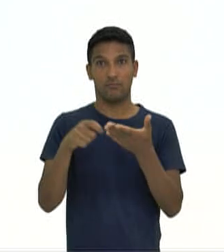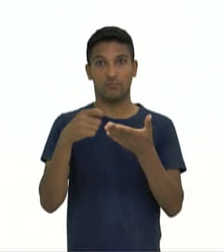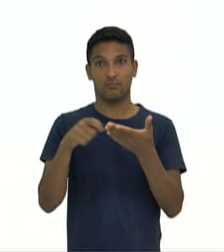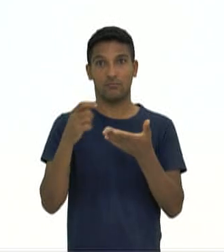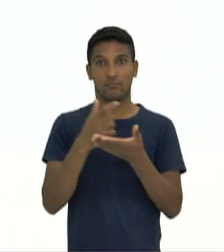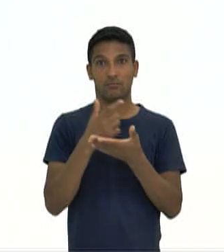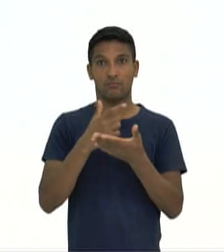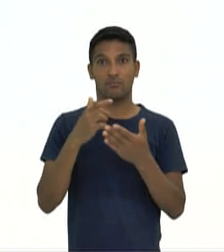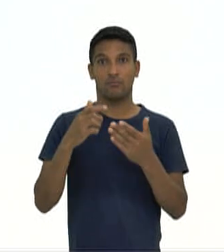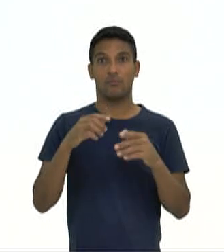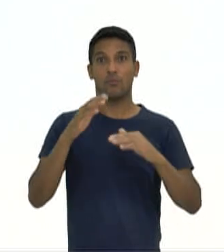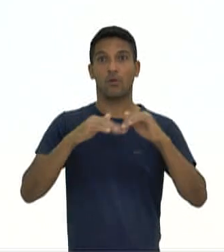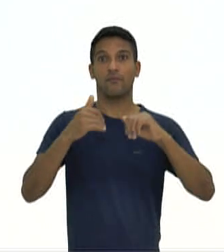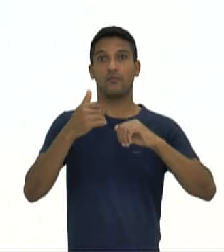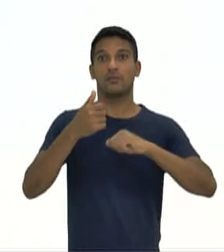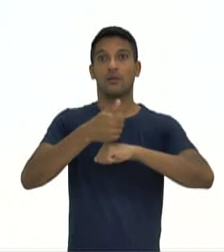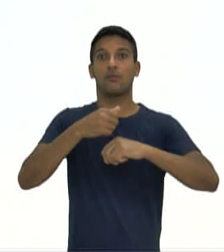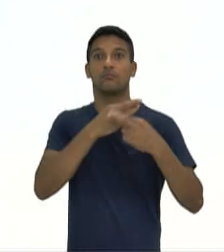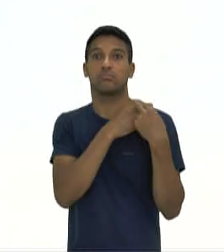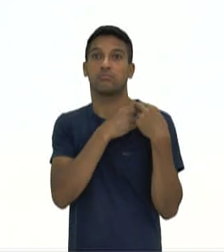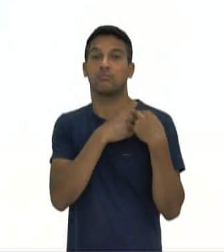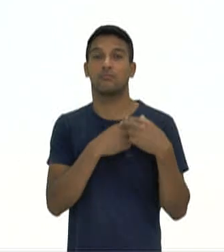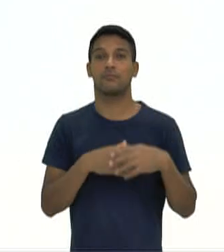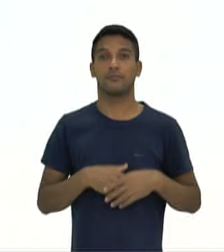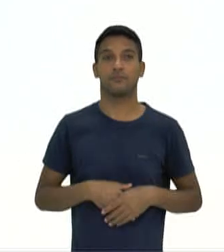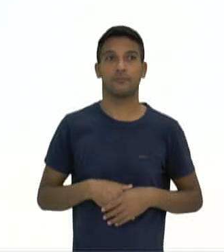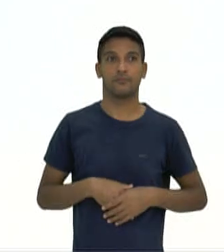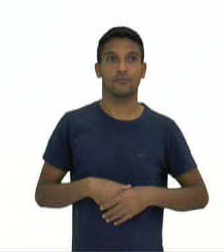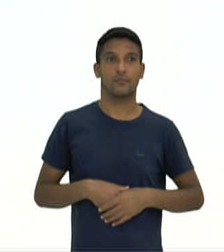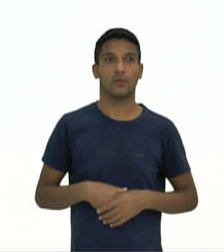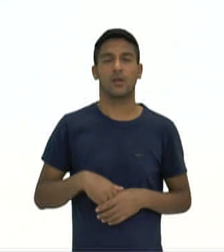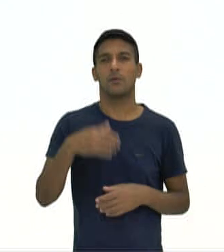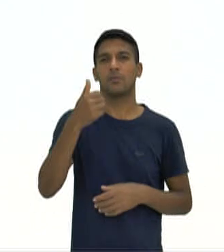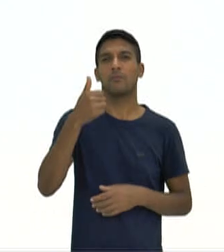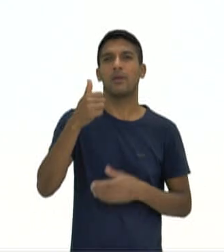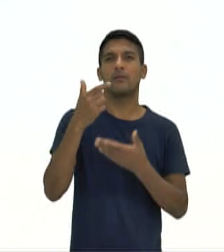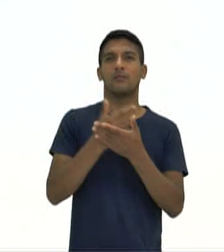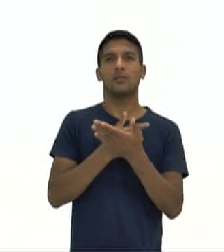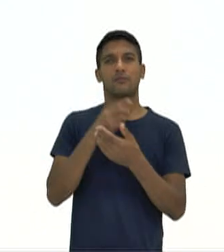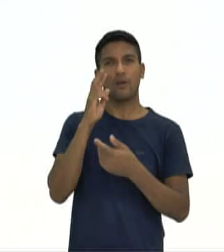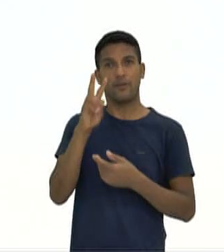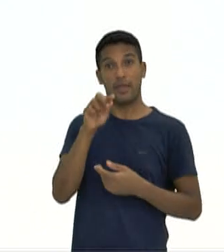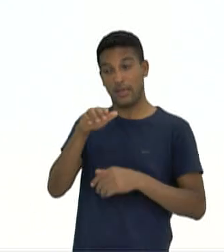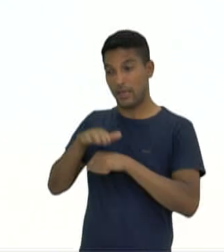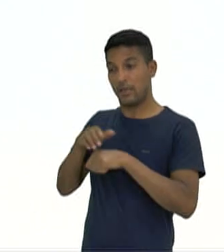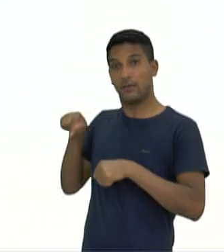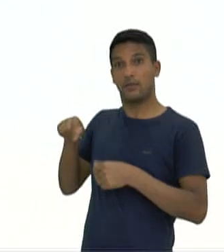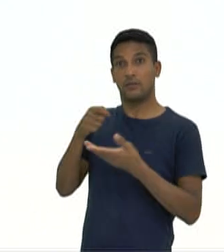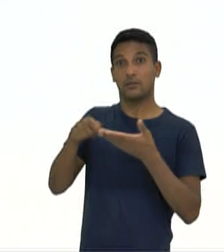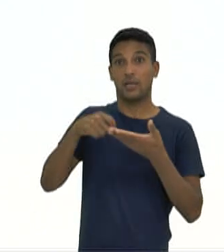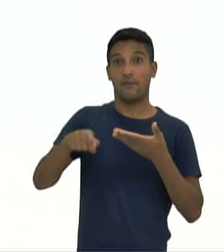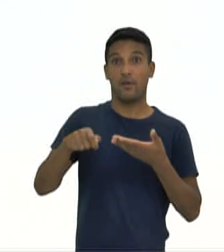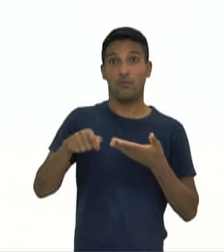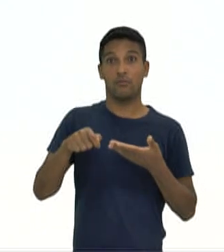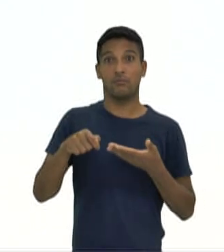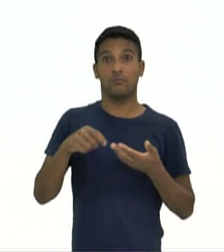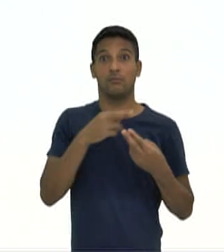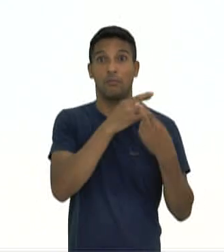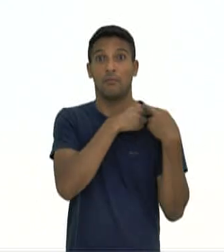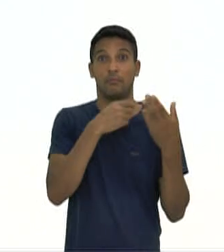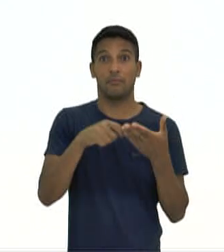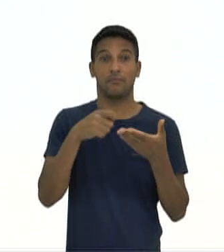Nanica, Minha Irmã Pequena, pela editora Melhoramentos, em 1989. E qual é o de maior